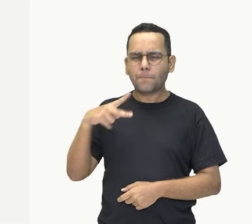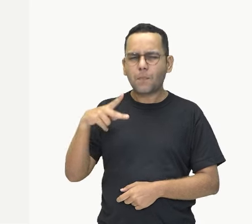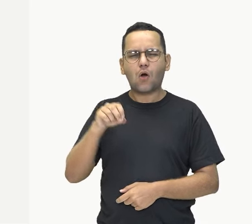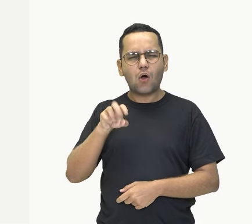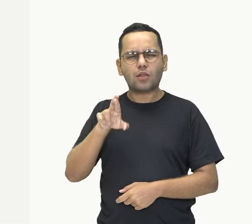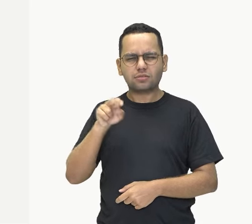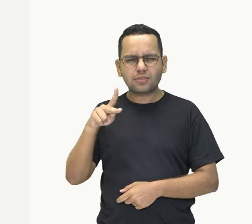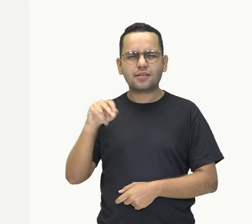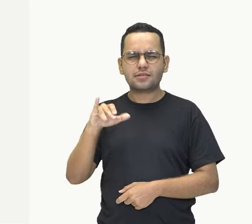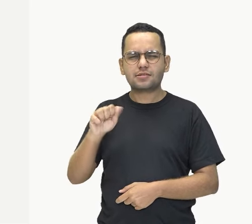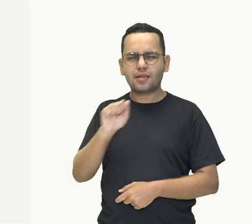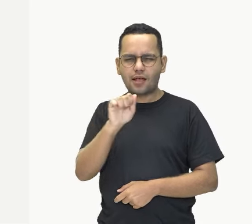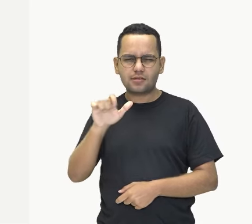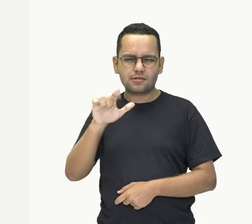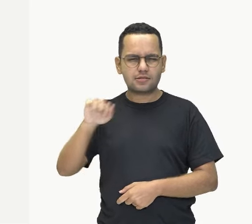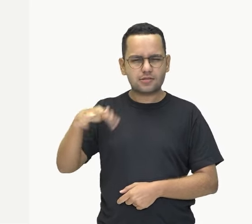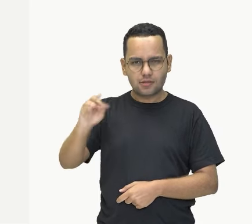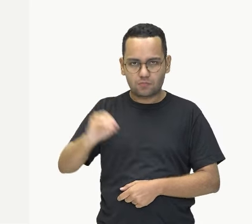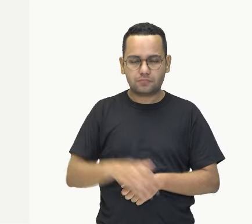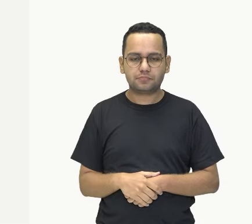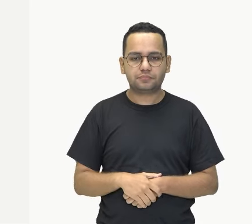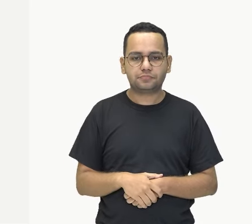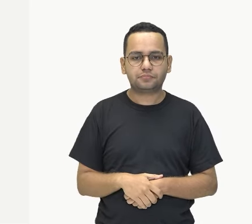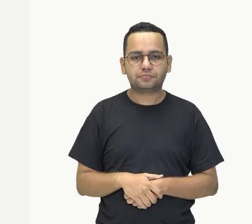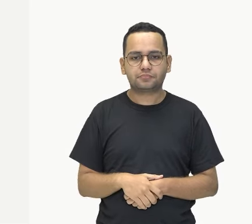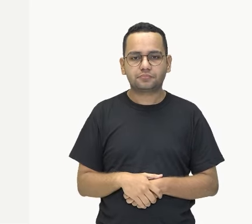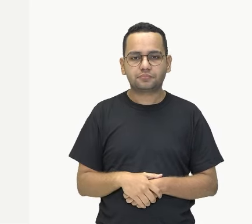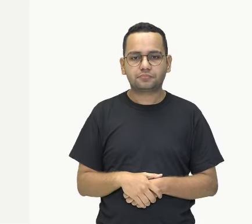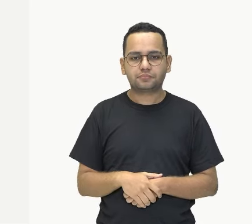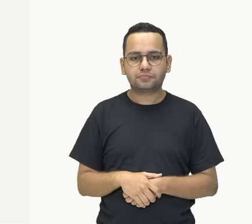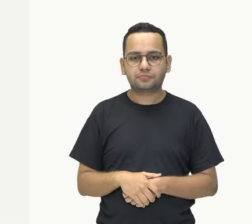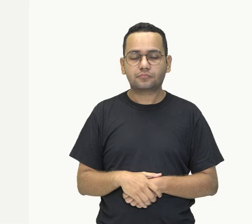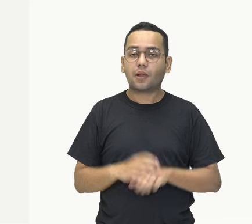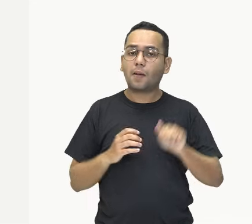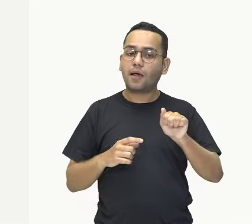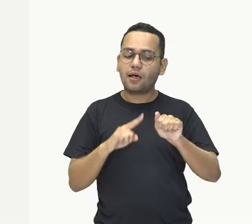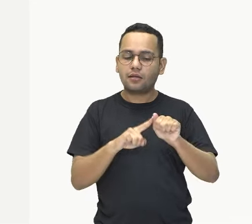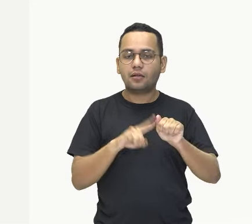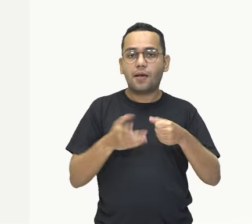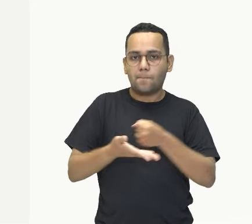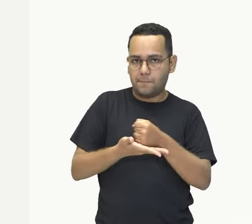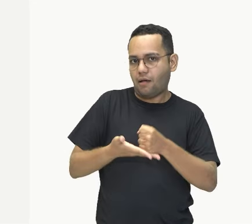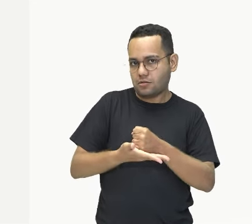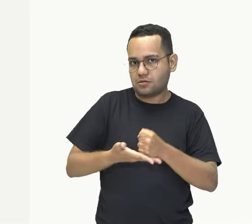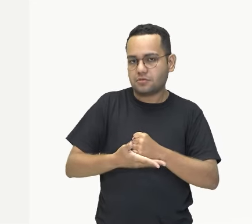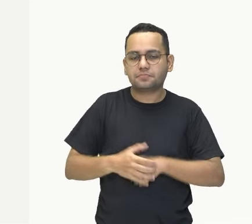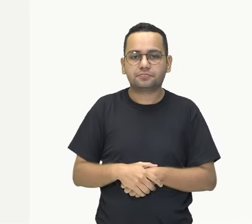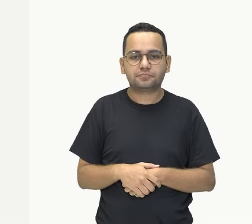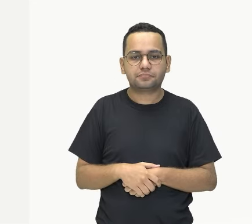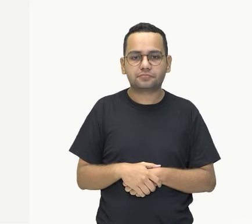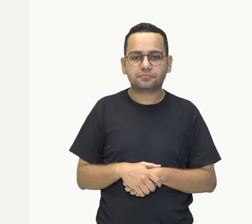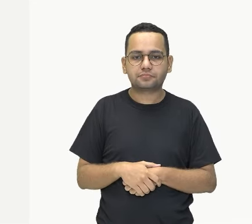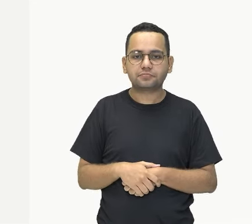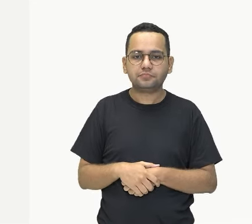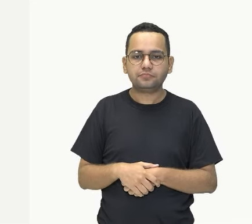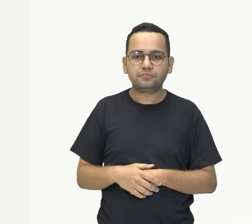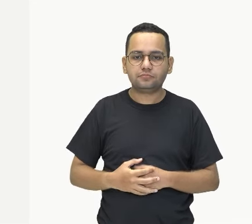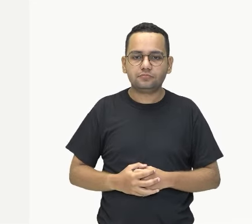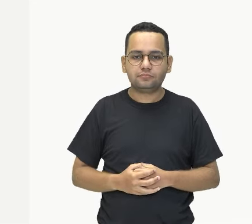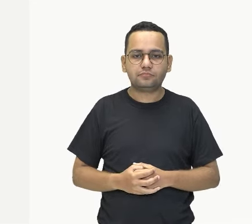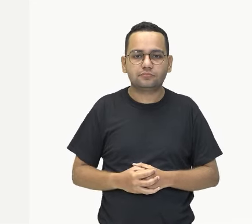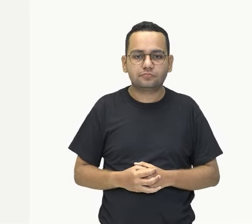de potência de mesma base. Quem é a base? Base é este número maior que a gente vai representar